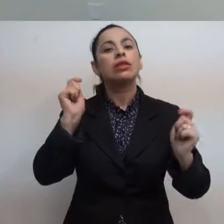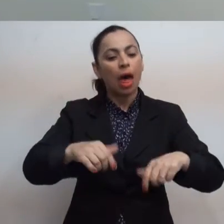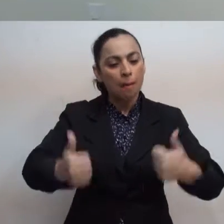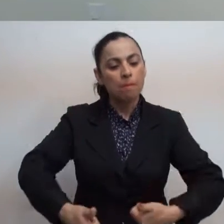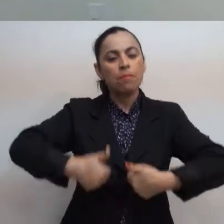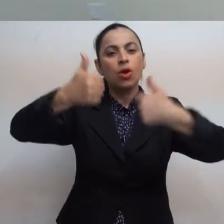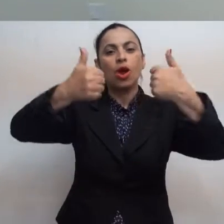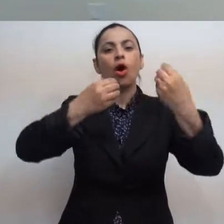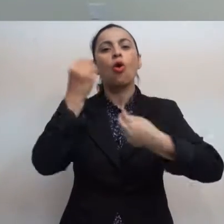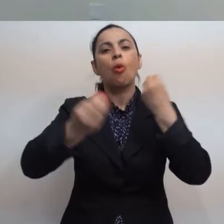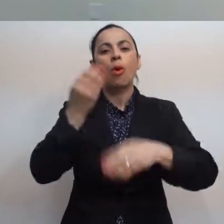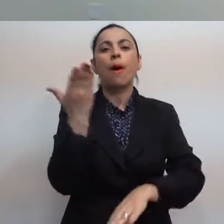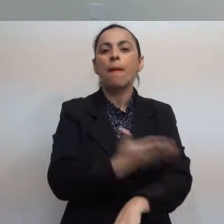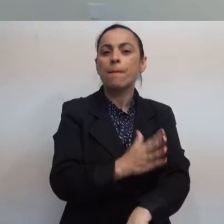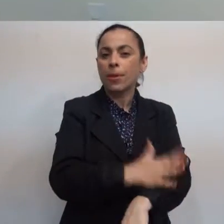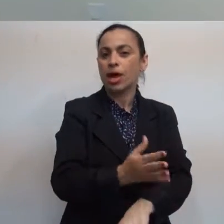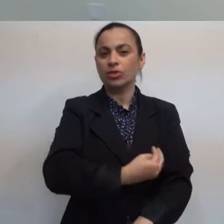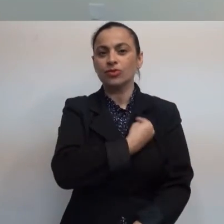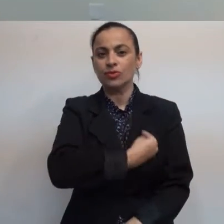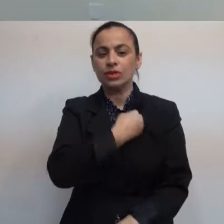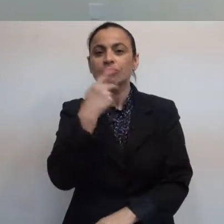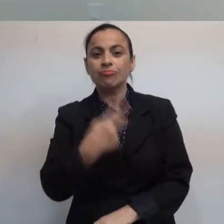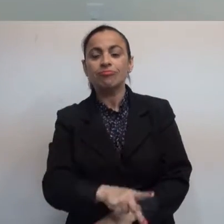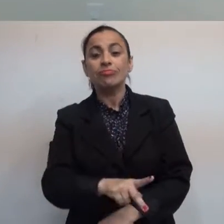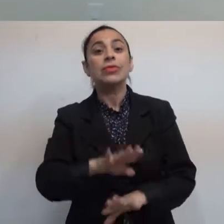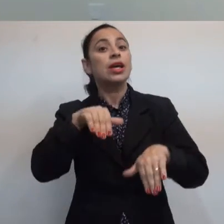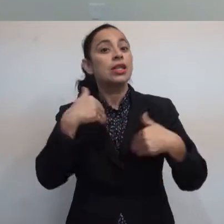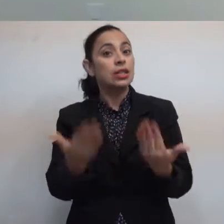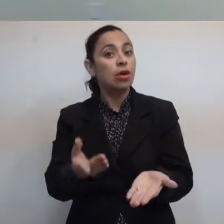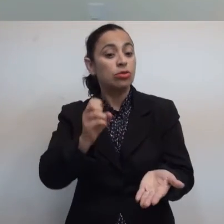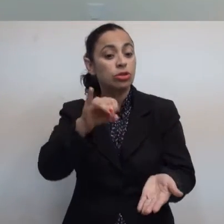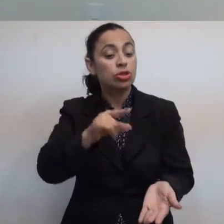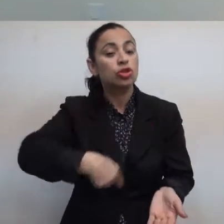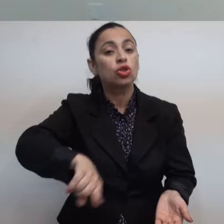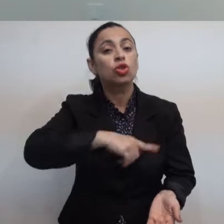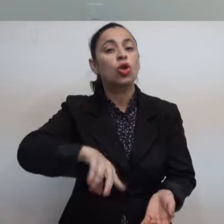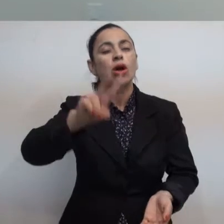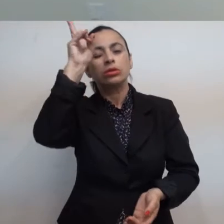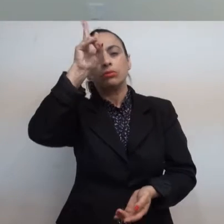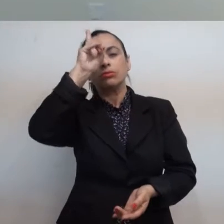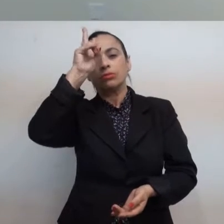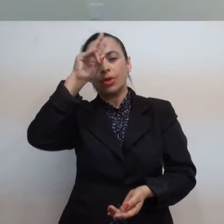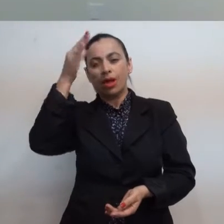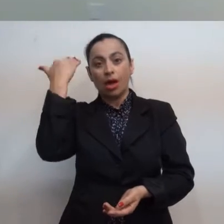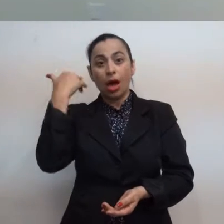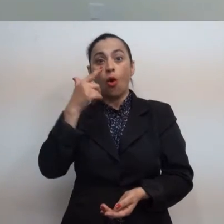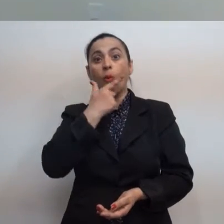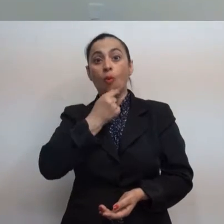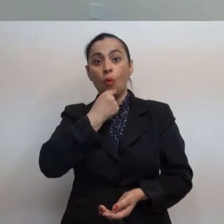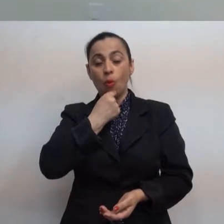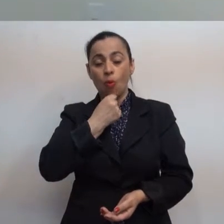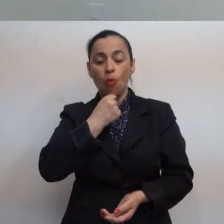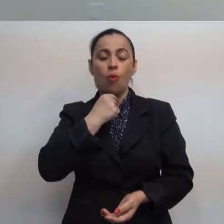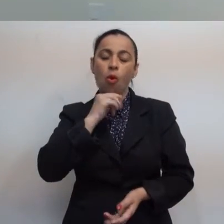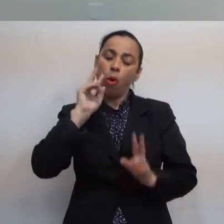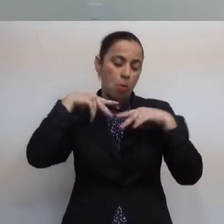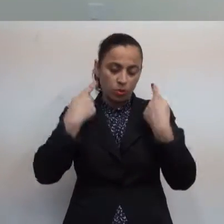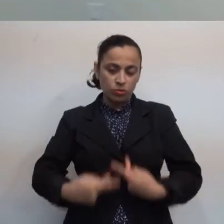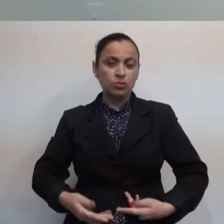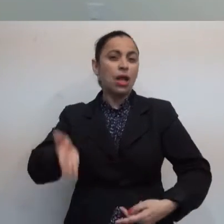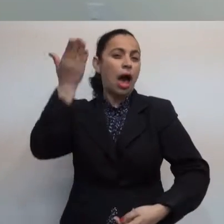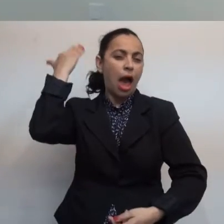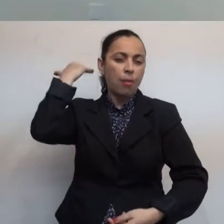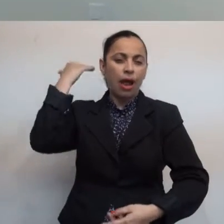recursos para otimizar, para melhorar a sua prática de vida. Então, se nós recordarmos, o